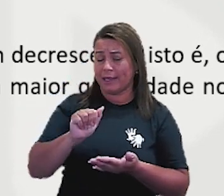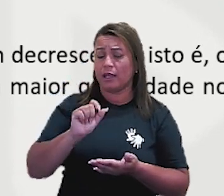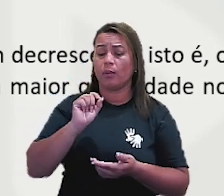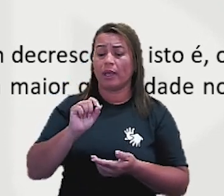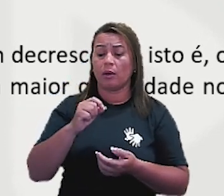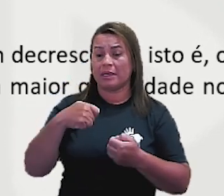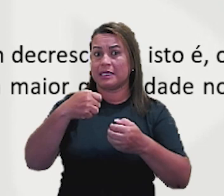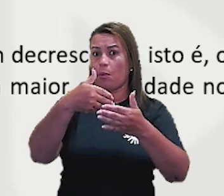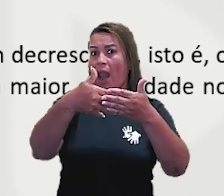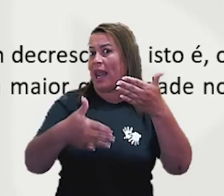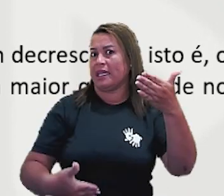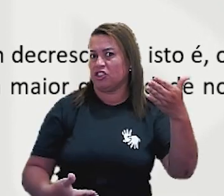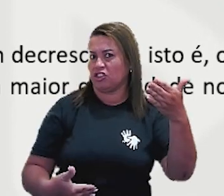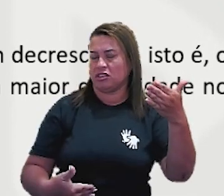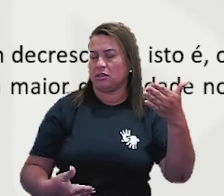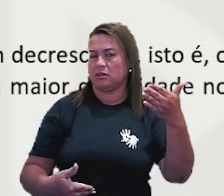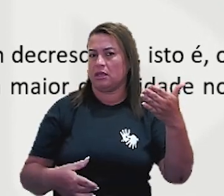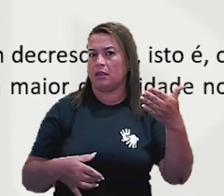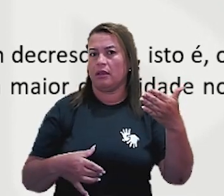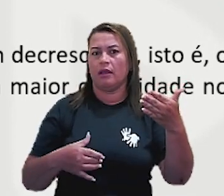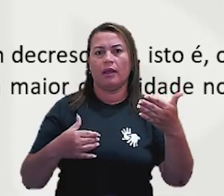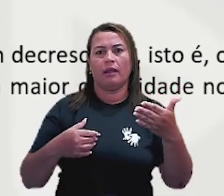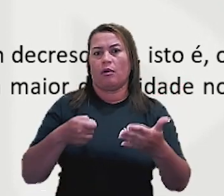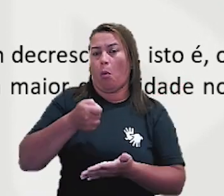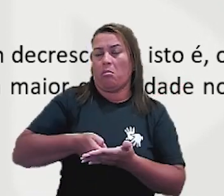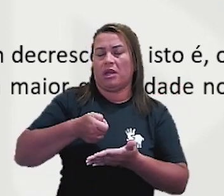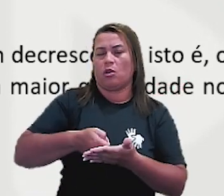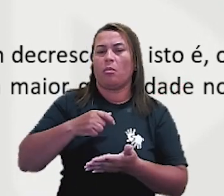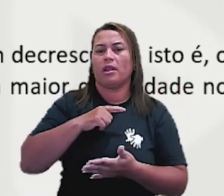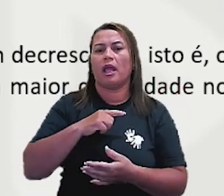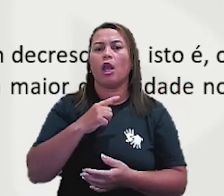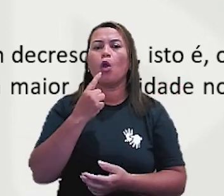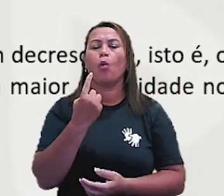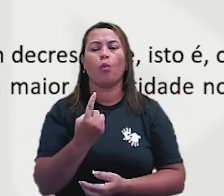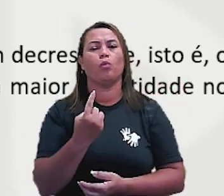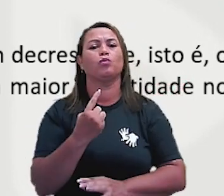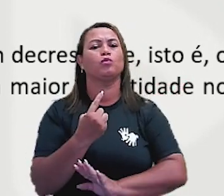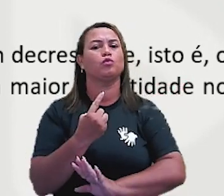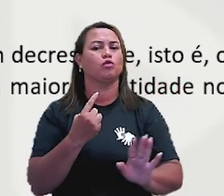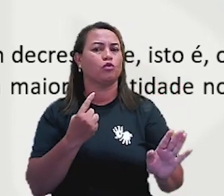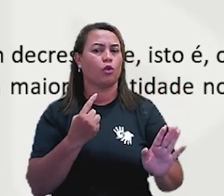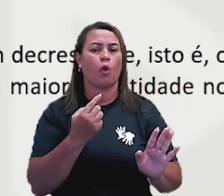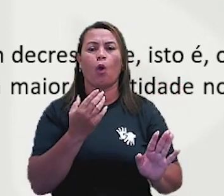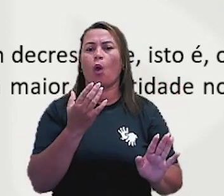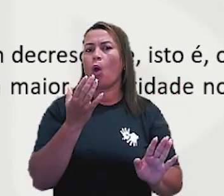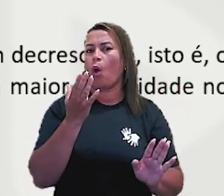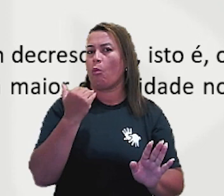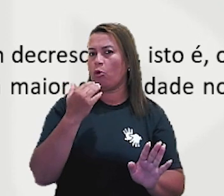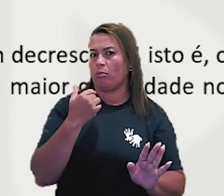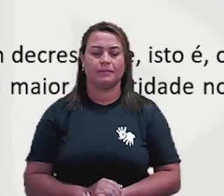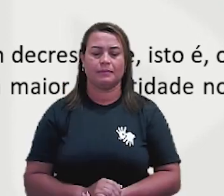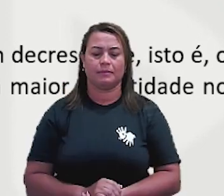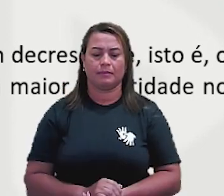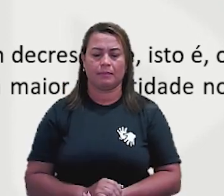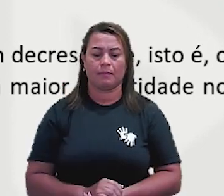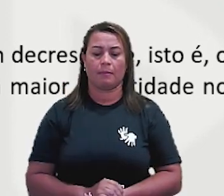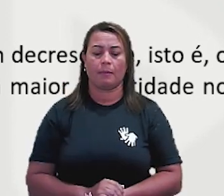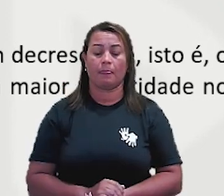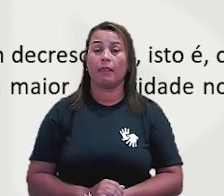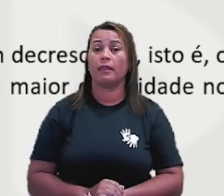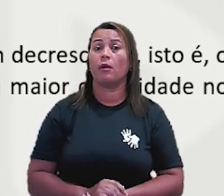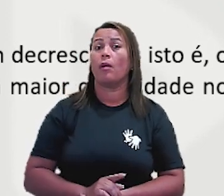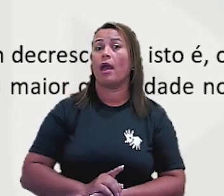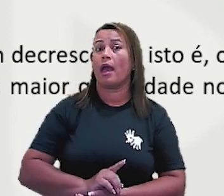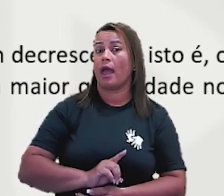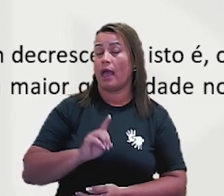ingredientes obrigatoriamente, certo? Porque eles só têm um item, como alimentos, eles têm um ingrediente único. Essa é uma das